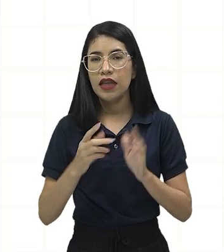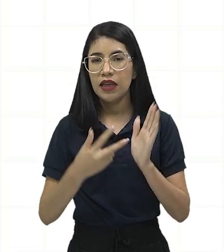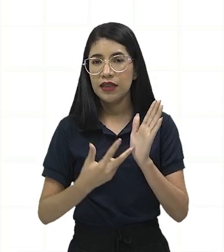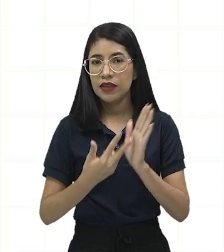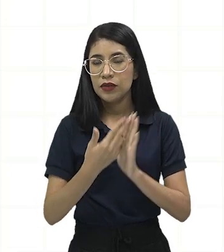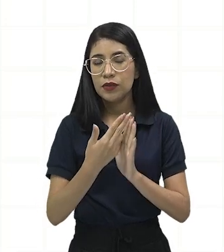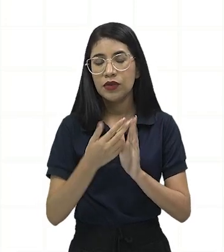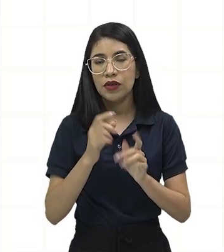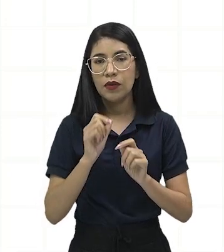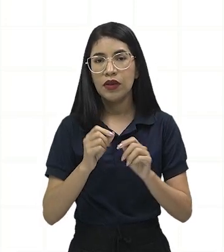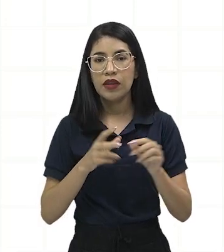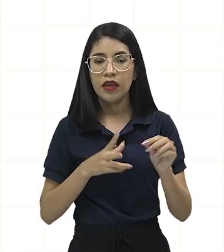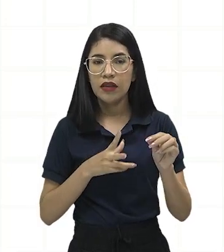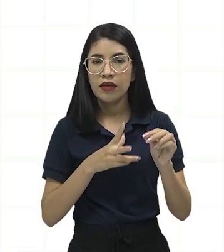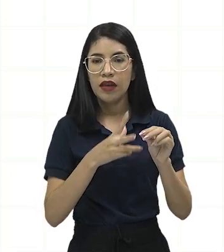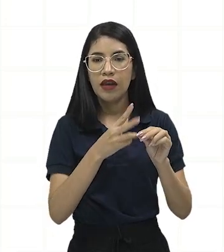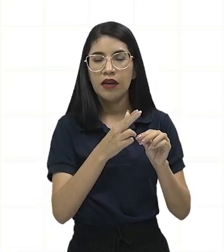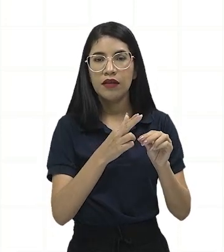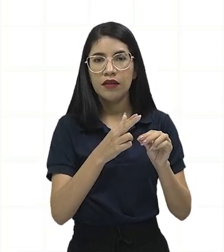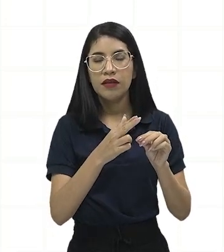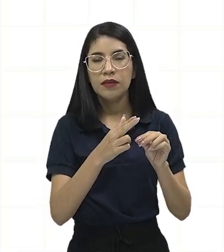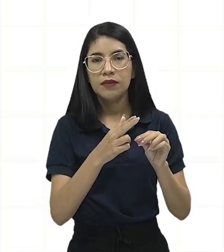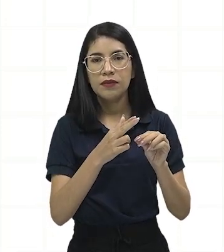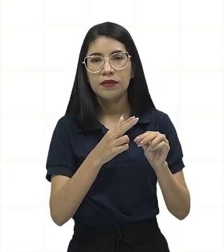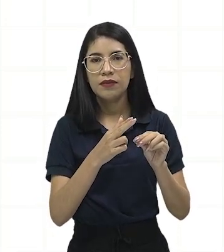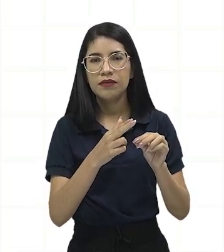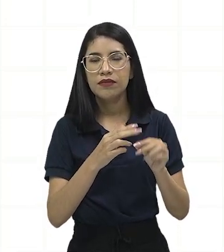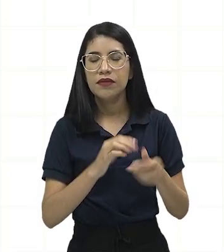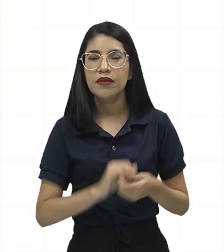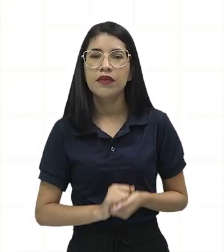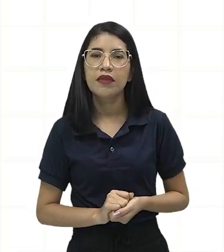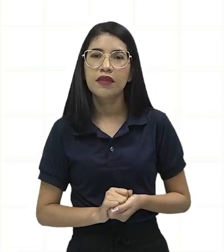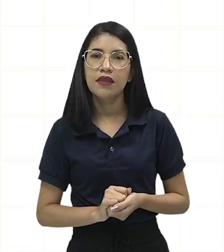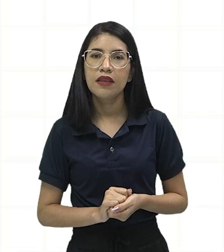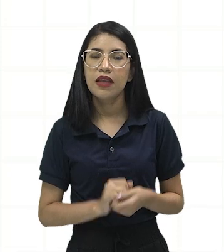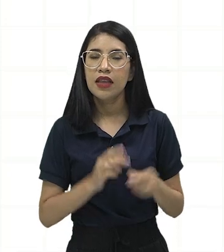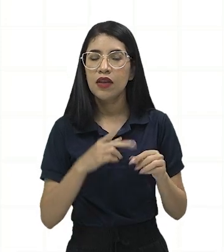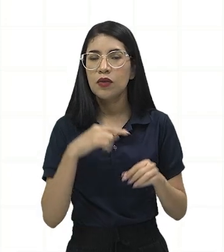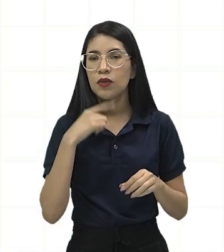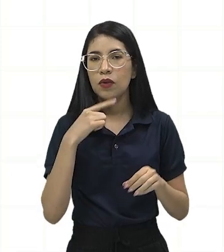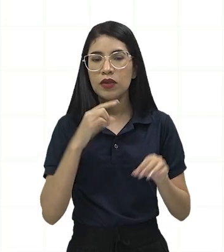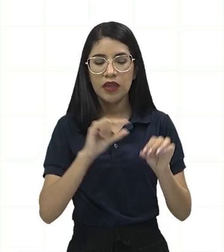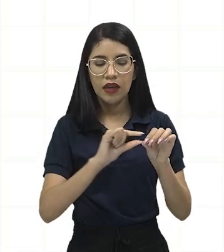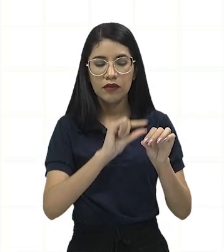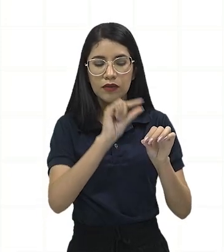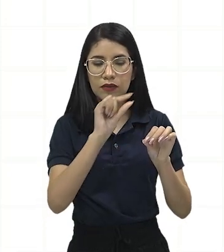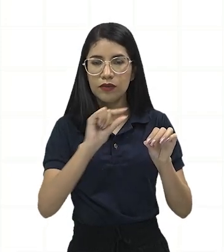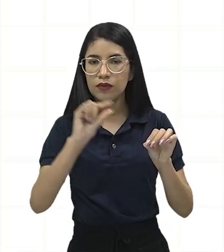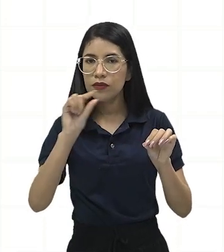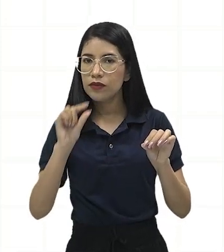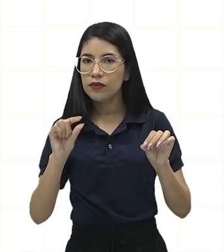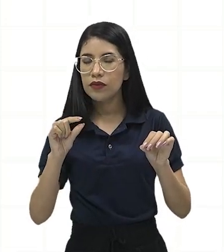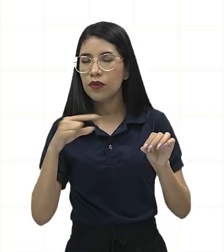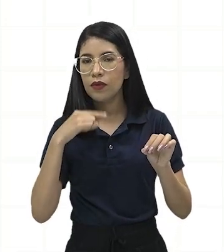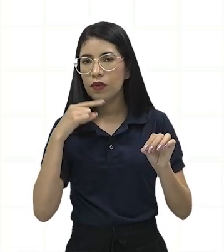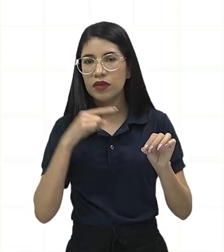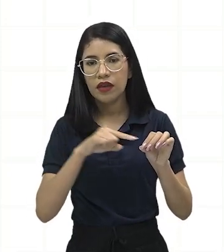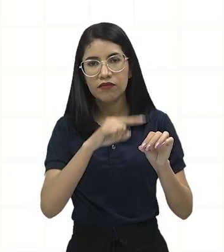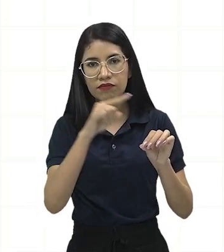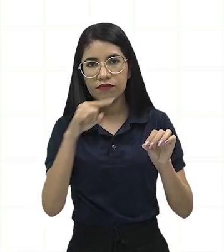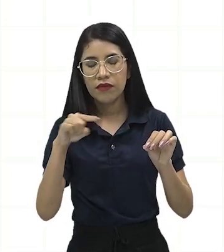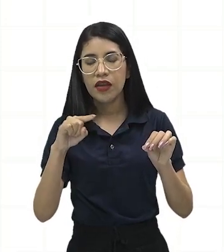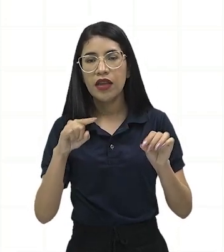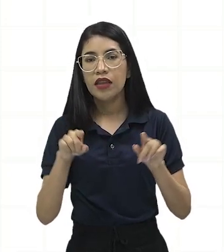está vendo o interrompimento desse canal. Com isso, o óvulo não consegue acessar essa tuba uterina,